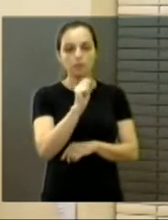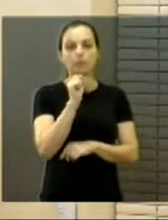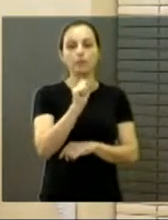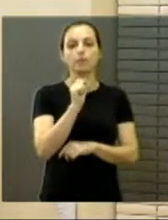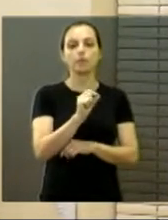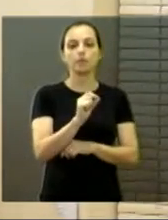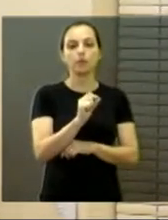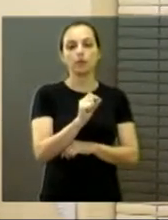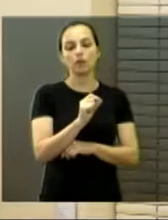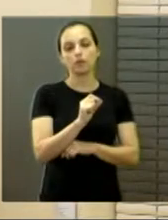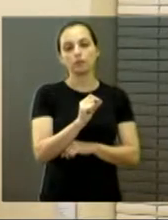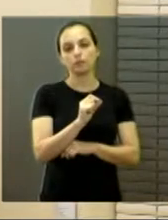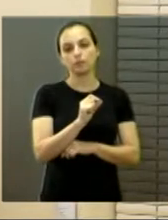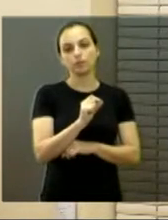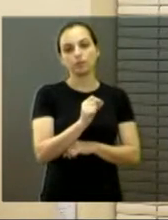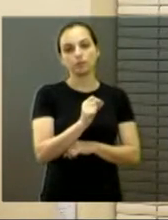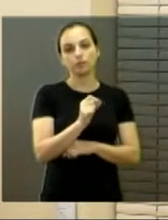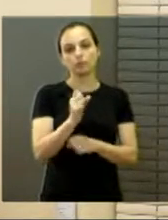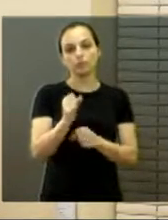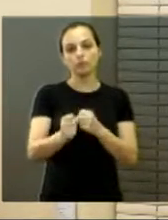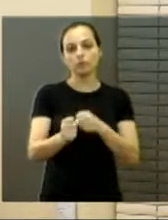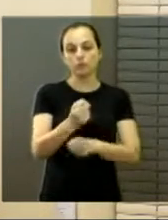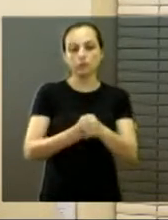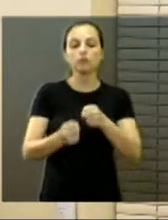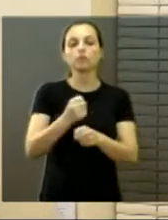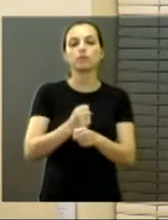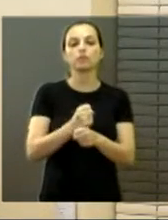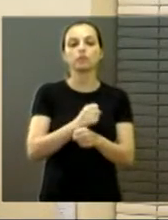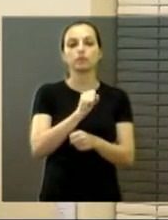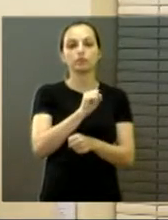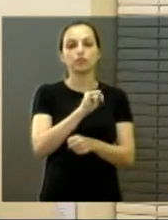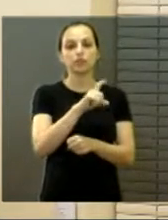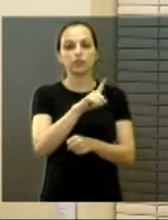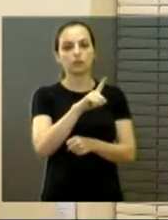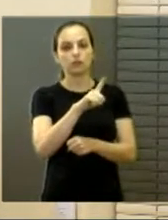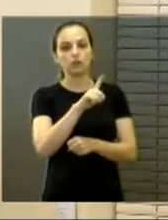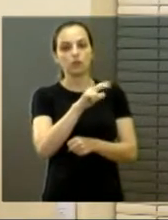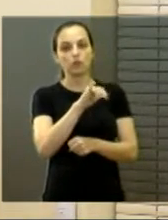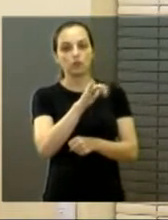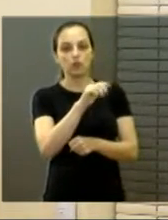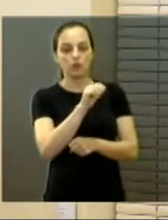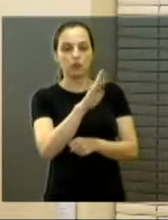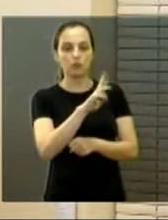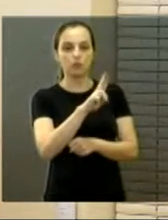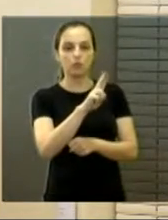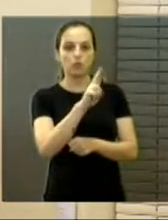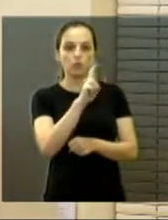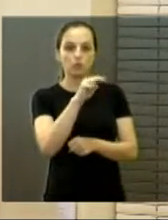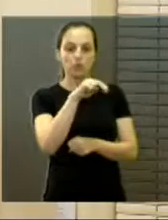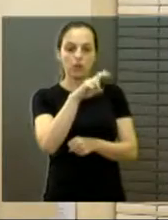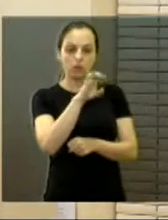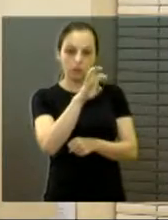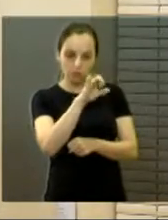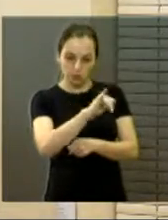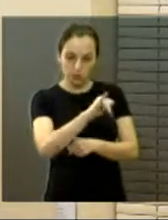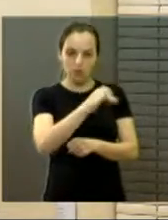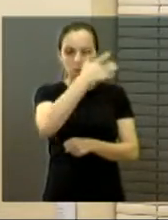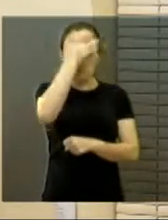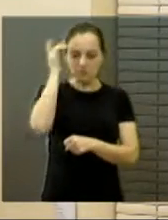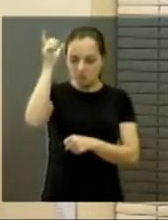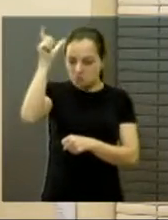homenageada, e o ano passado foi a Silvia Brunetti. Pessoas a quem a gente tem muito respeito, acho